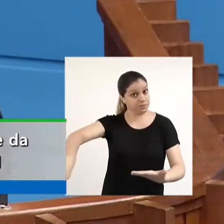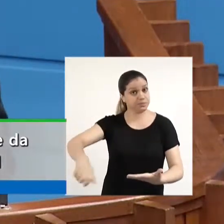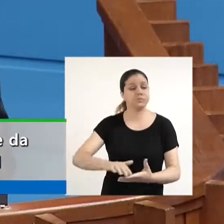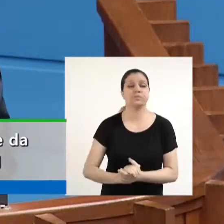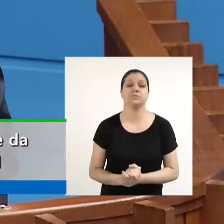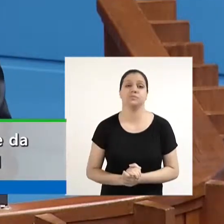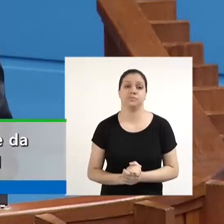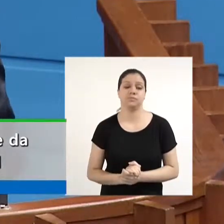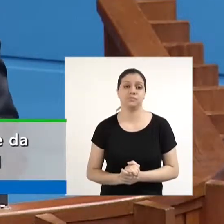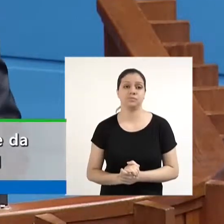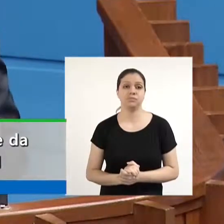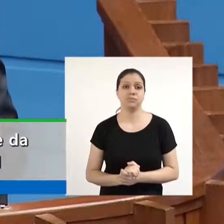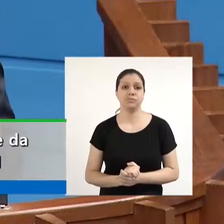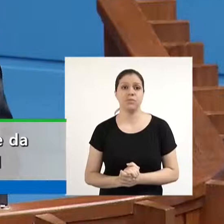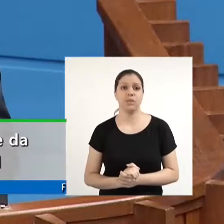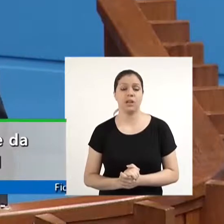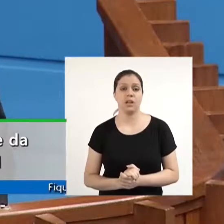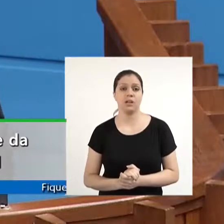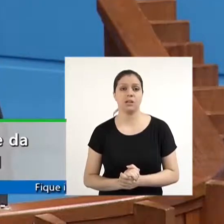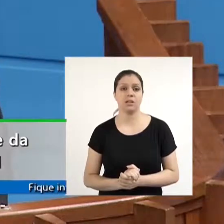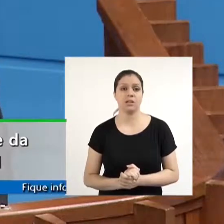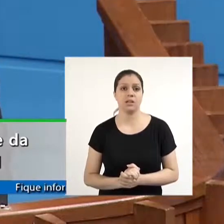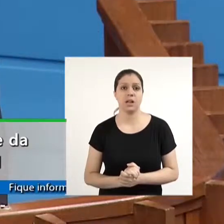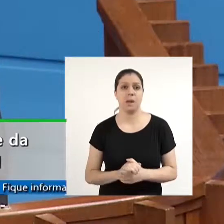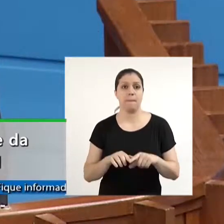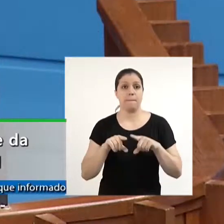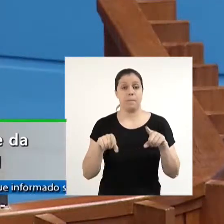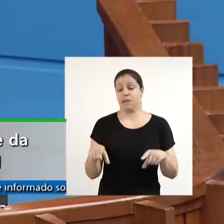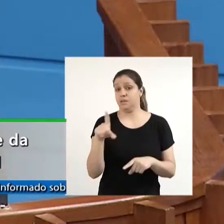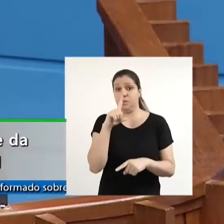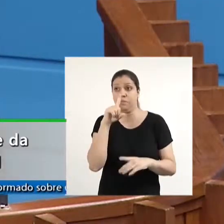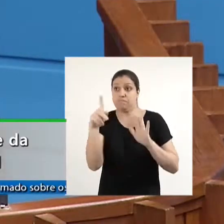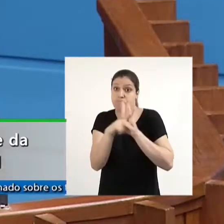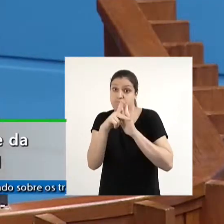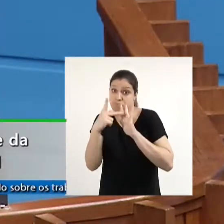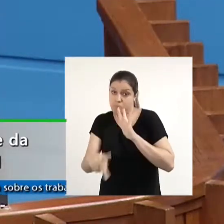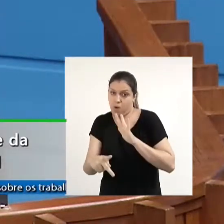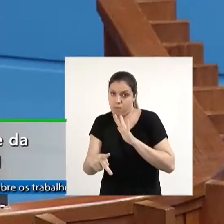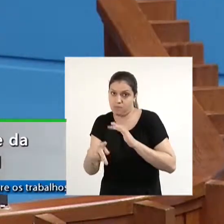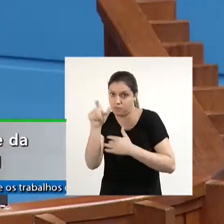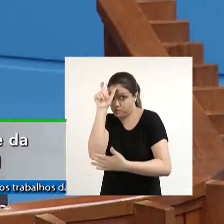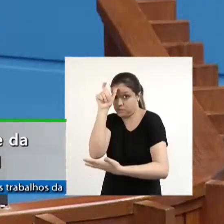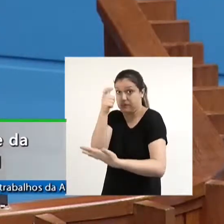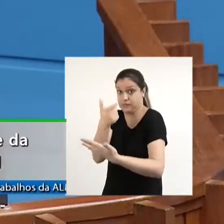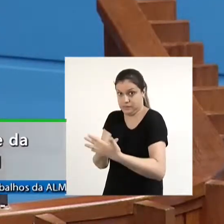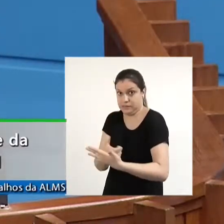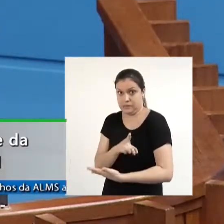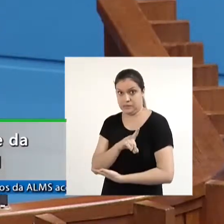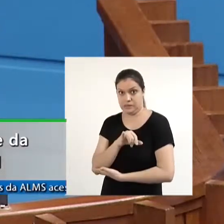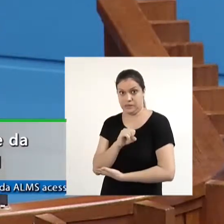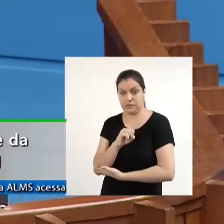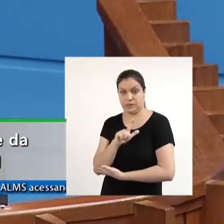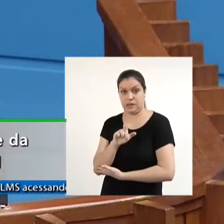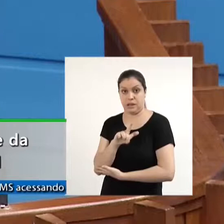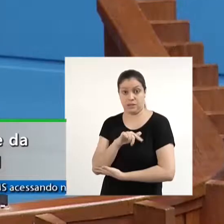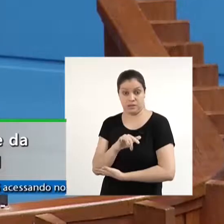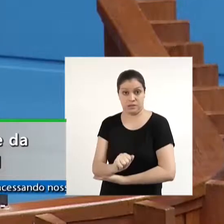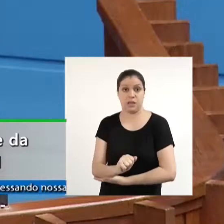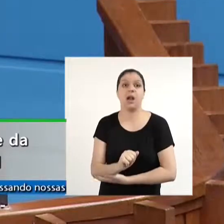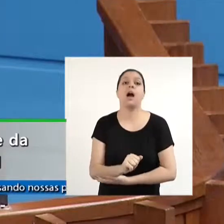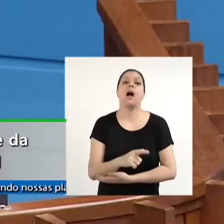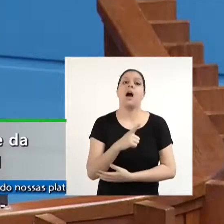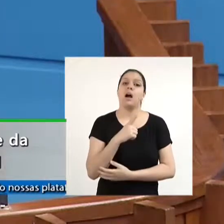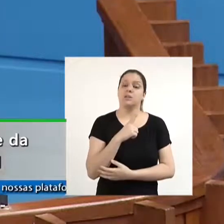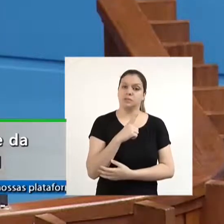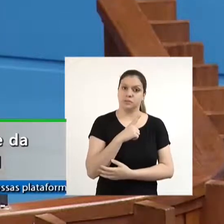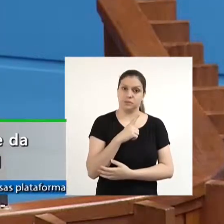se configuram como causas da dislexia. Atualmente, o Estado conta com 20 salas de apoio, 3 em Campo